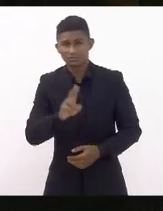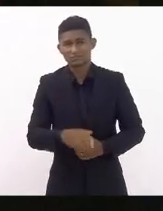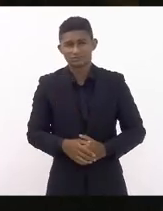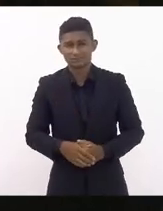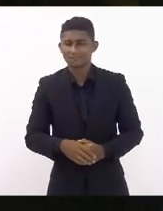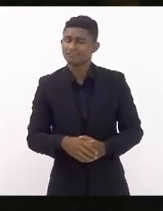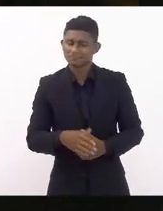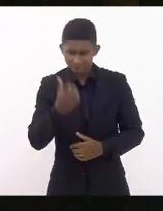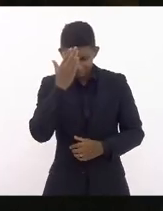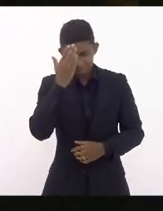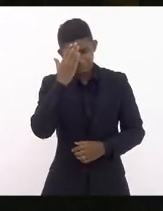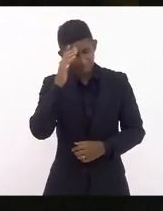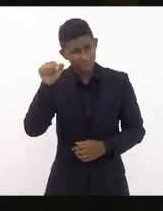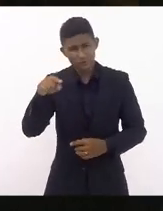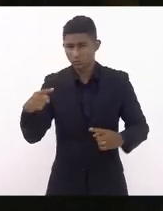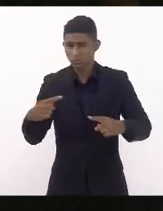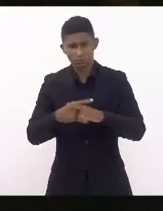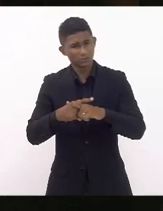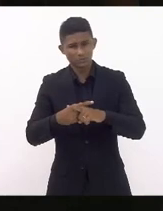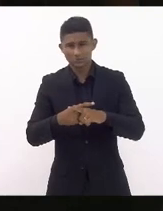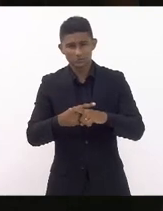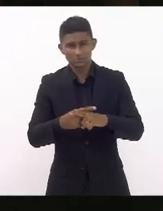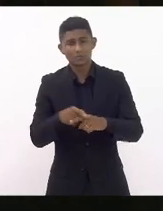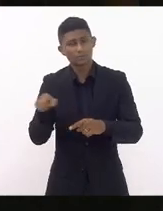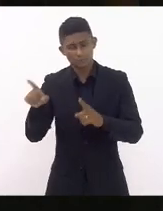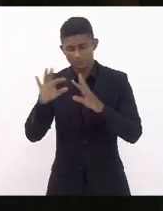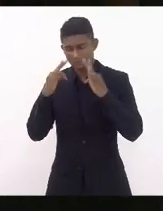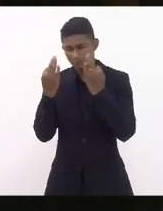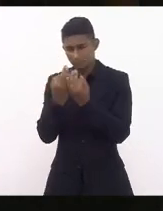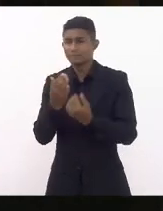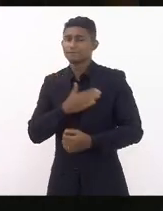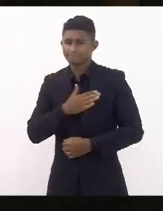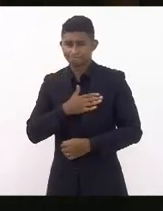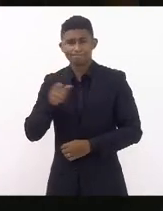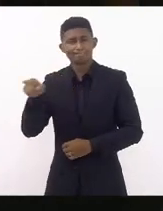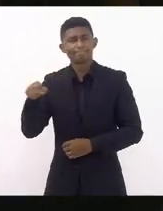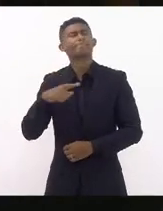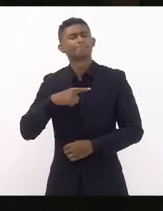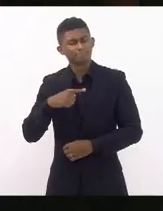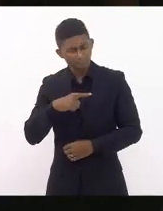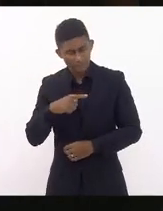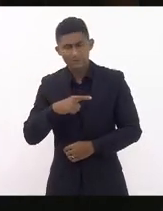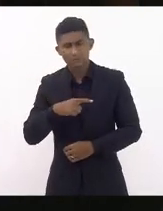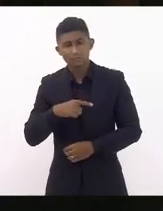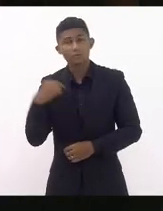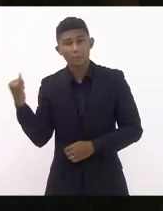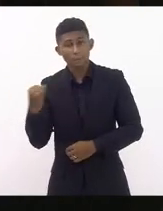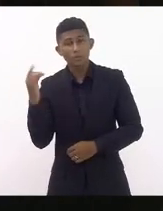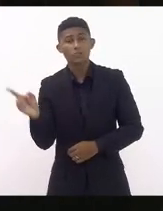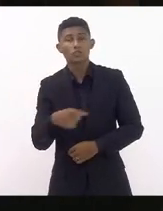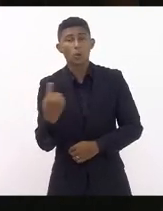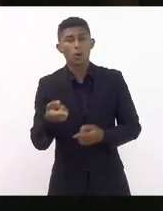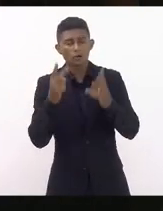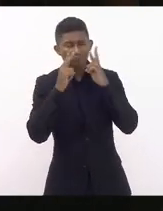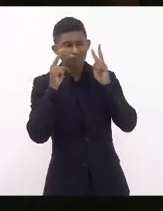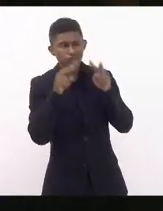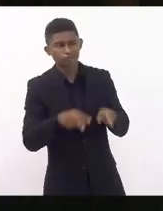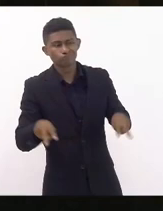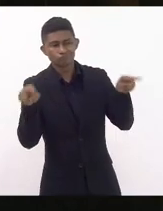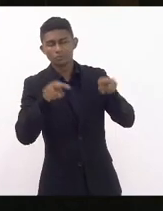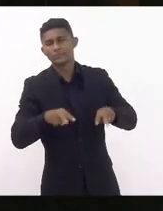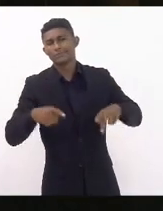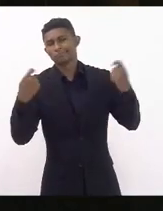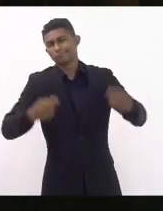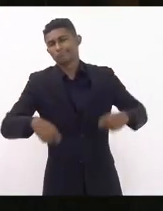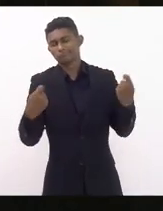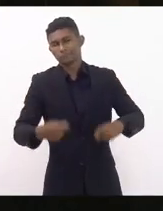salutar usar esse tipo de coisa. Por isso que é importante nós olharmos, termos um olhar abrangente para um todo com